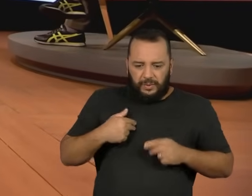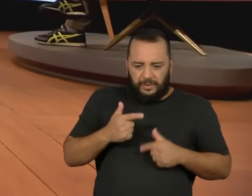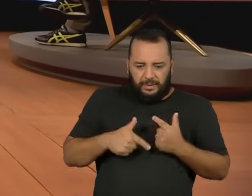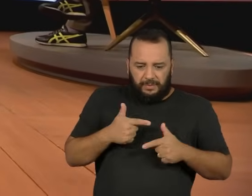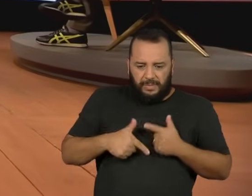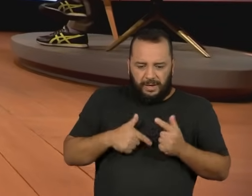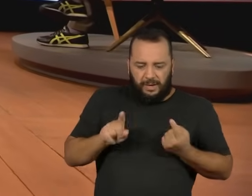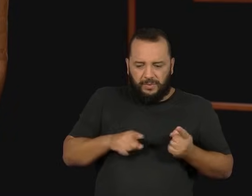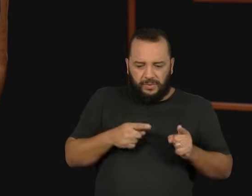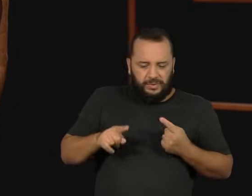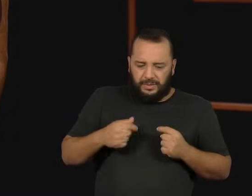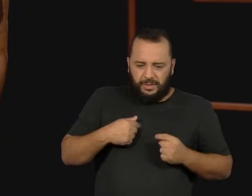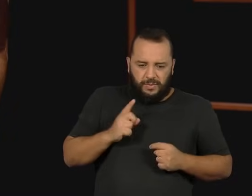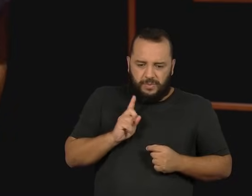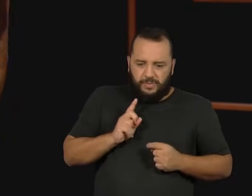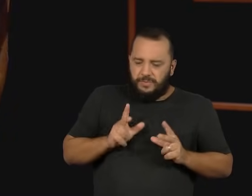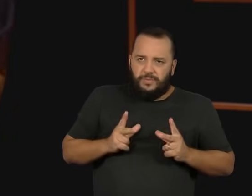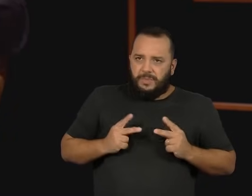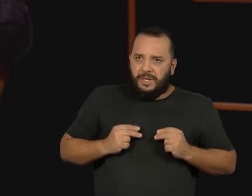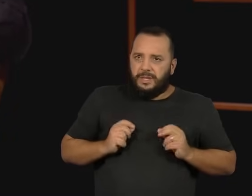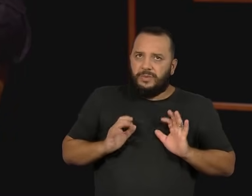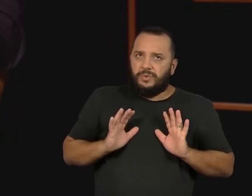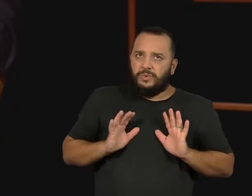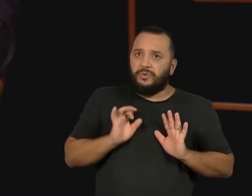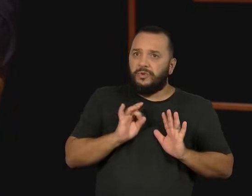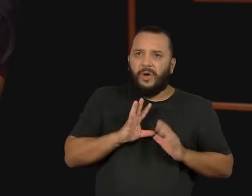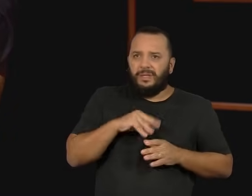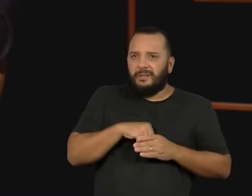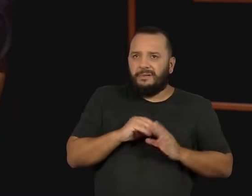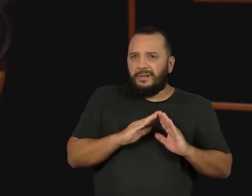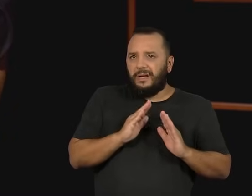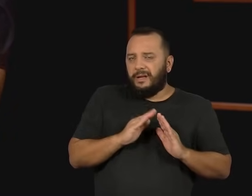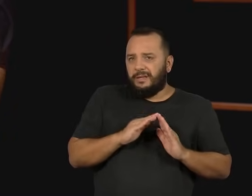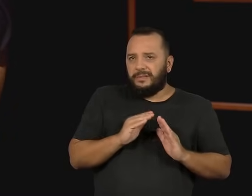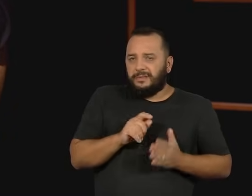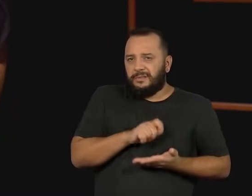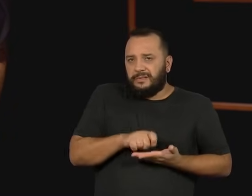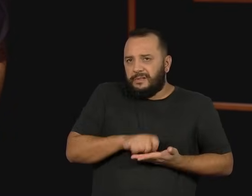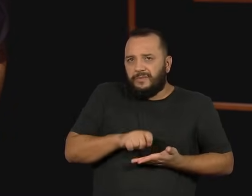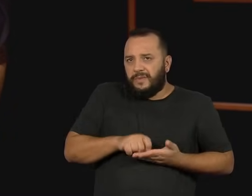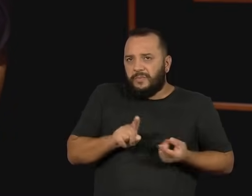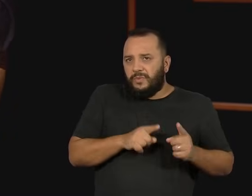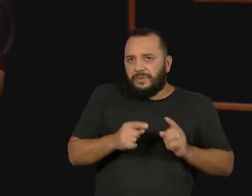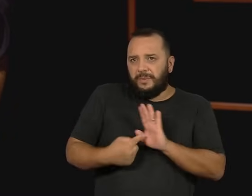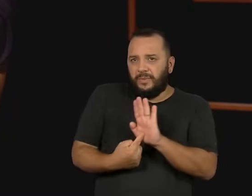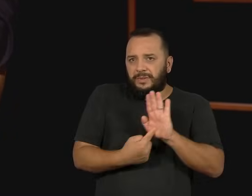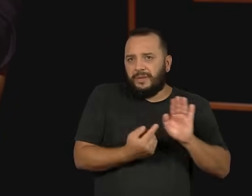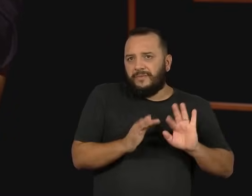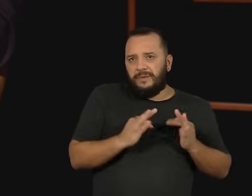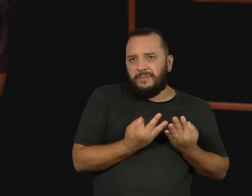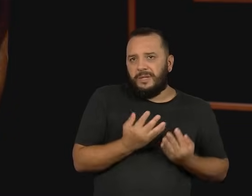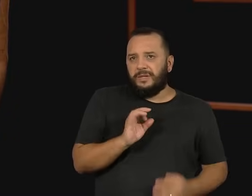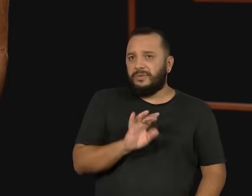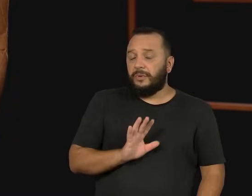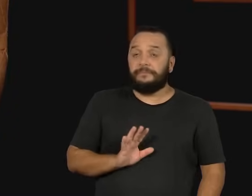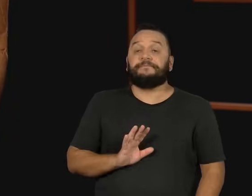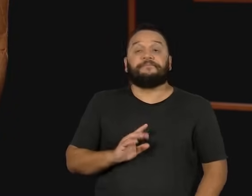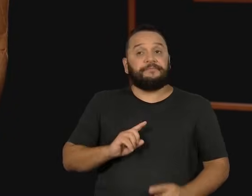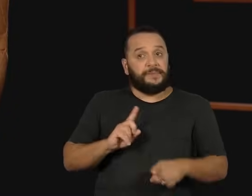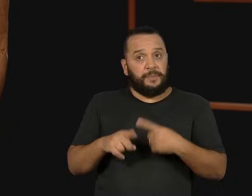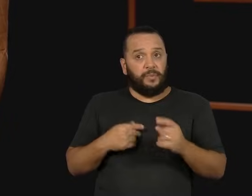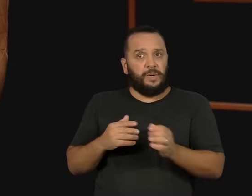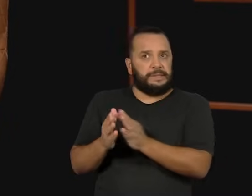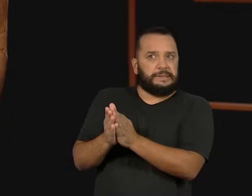não ser, né, domesticamente. Isso durou um tempo, né, um bom tempo, porque foi só depois